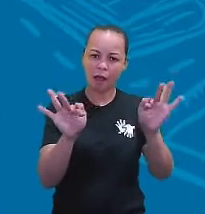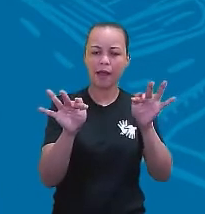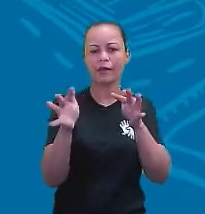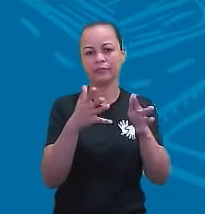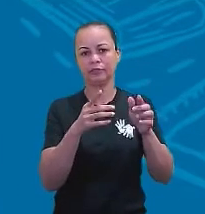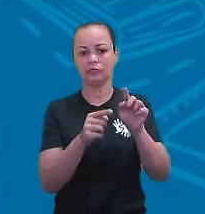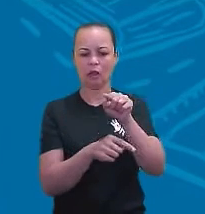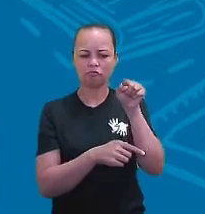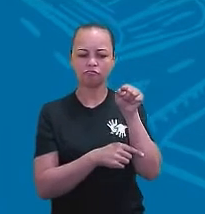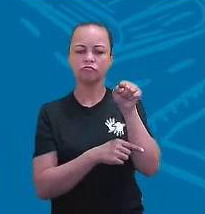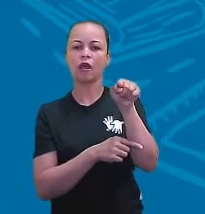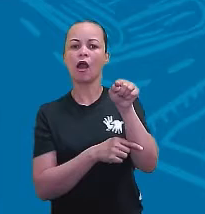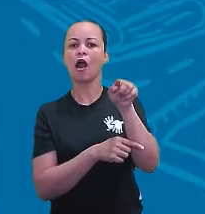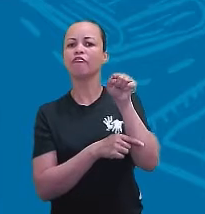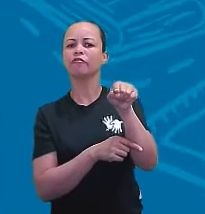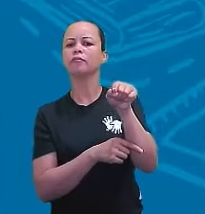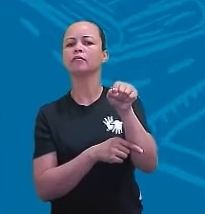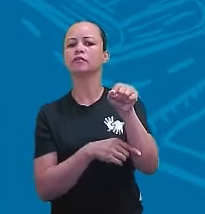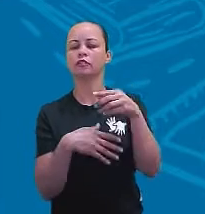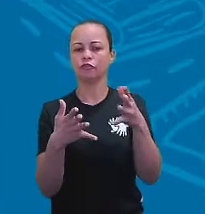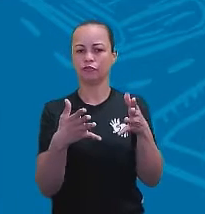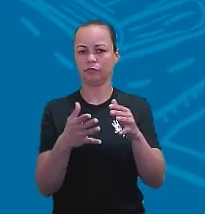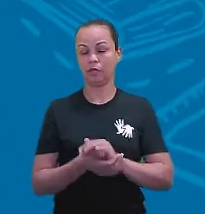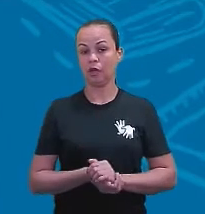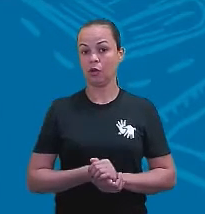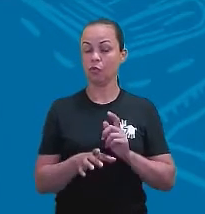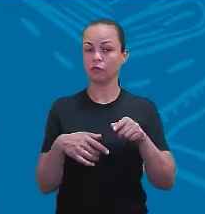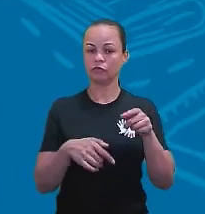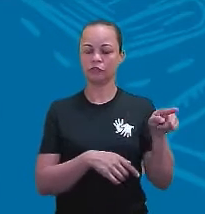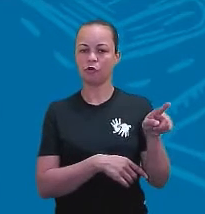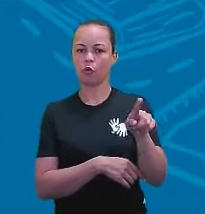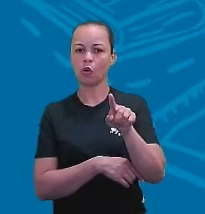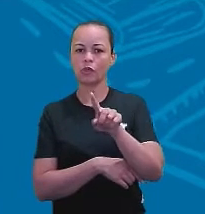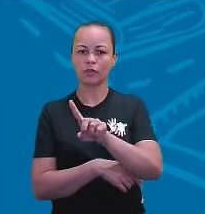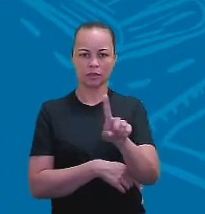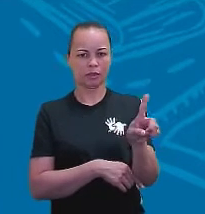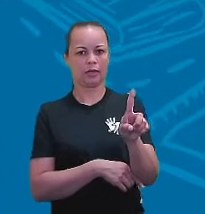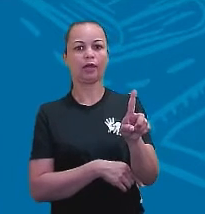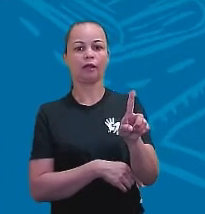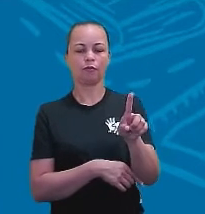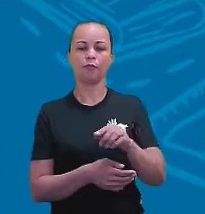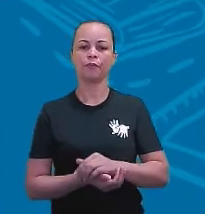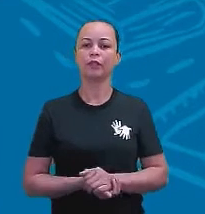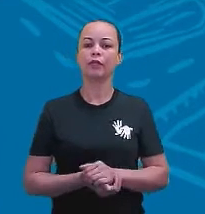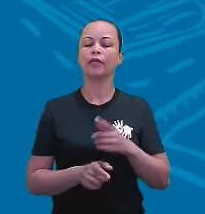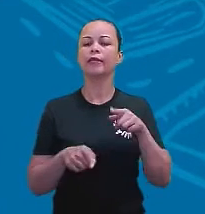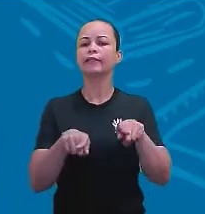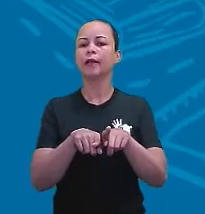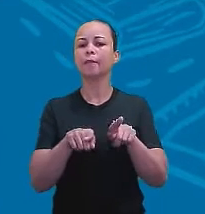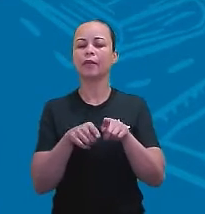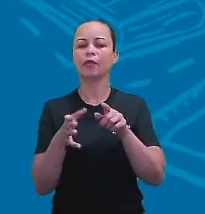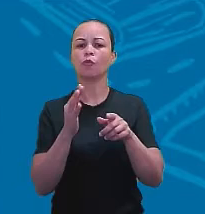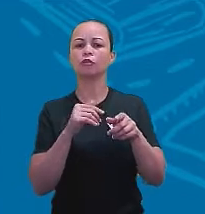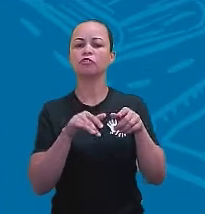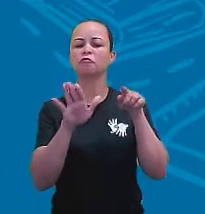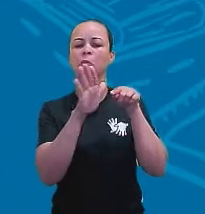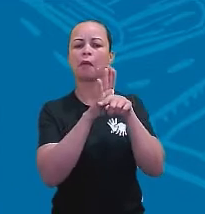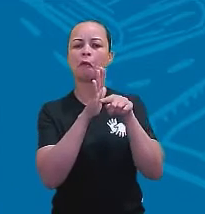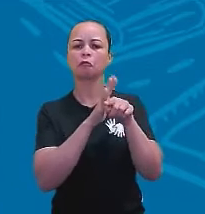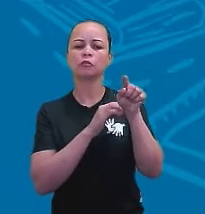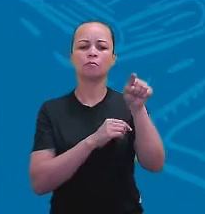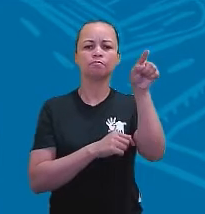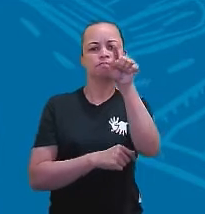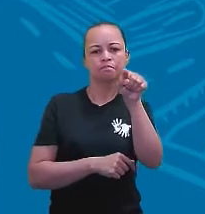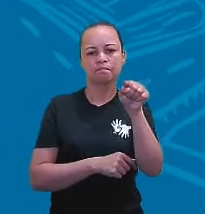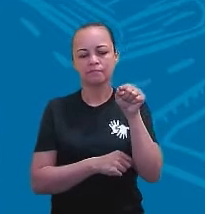então quando você for afirmar algo, quando você for negar, nas negativas, e quando você for fazer perguntinhas, que a gente